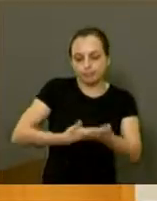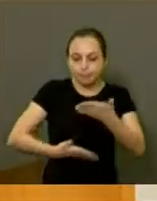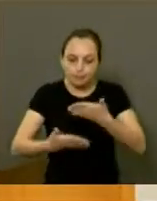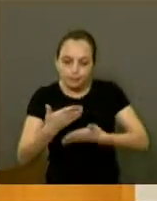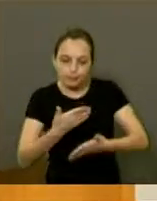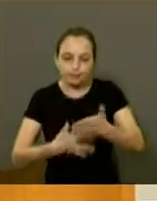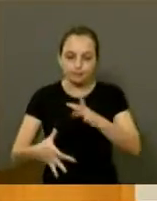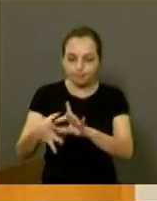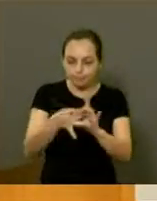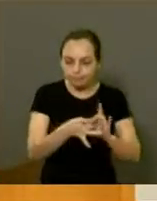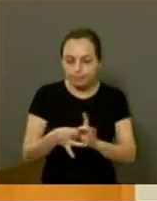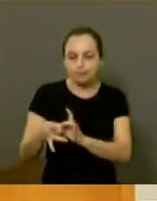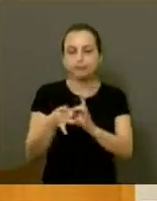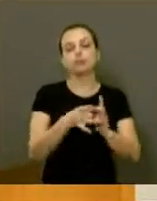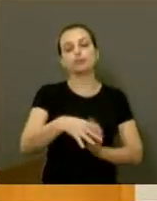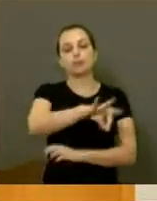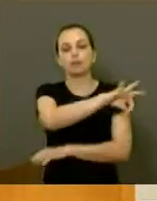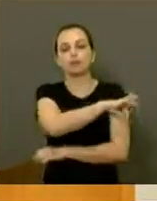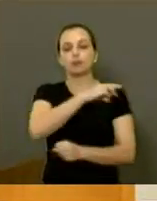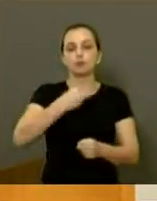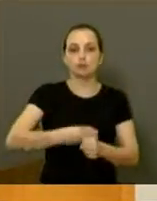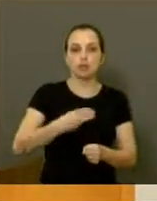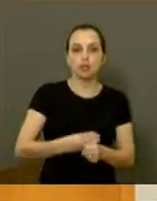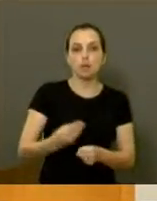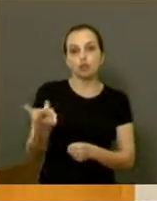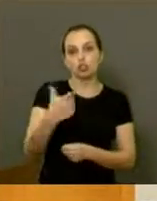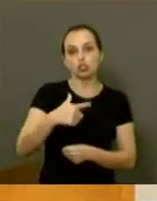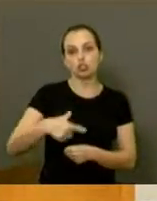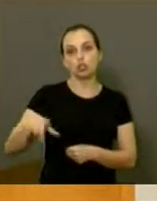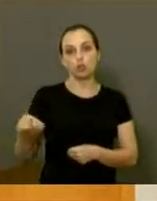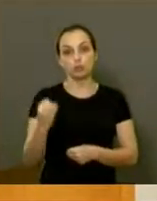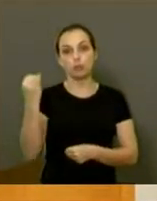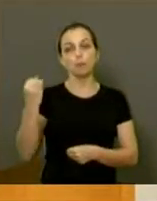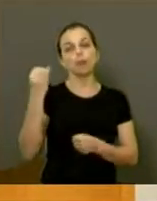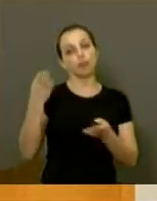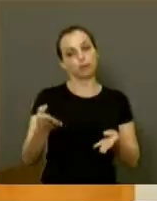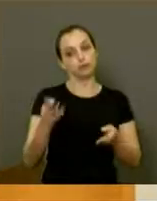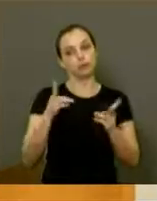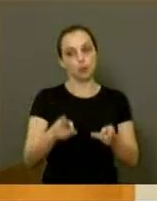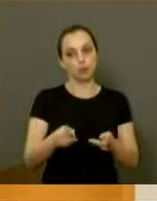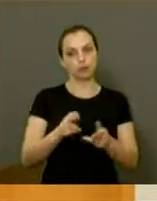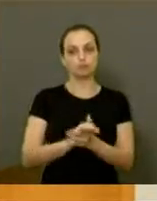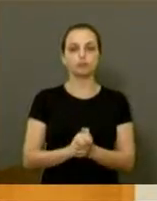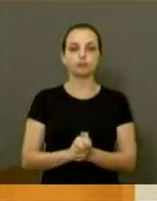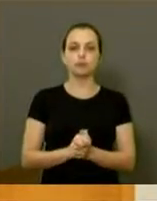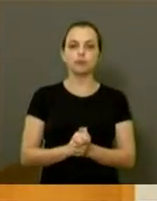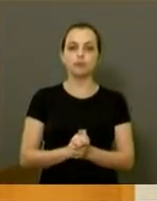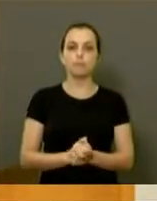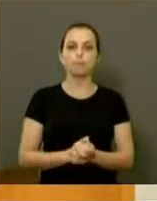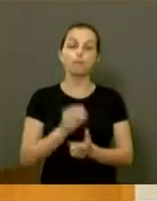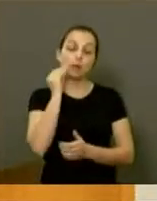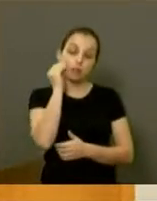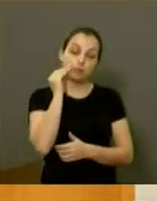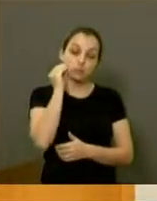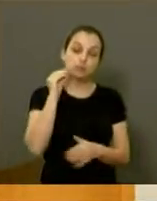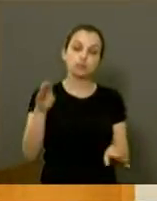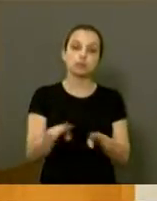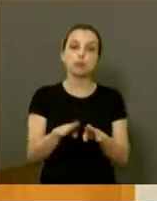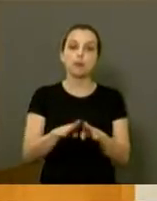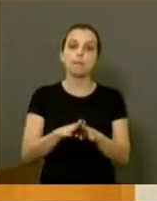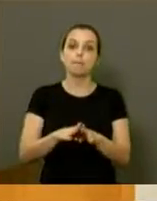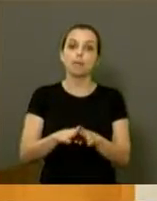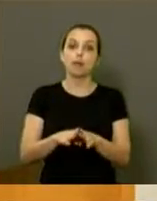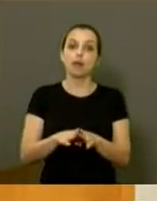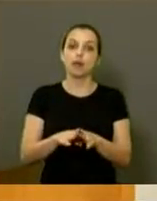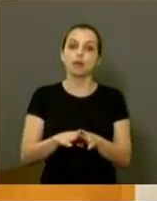Prefeitura Municipal, mais uma vez, numa causa tão importante como essa. Eu queria aproveitar a oportunidade também para convidar a todos,